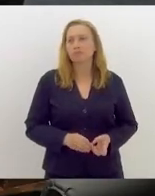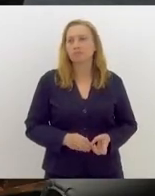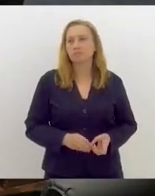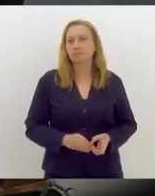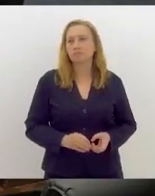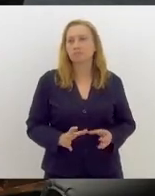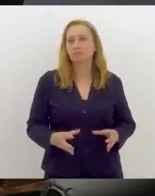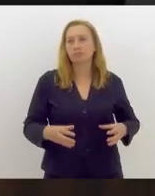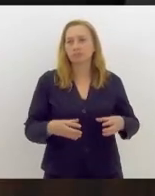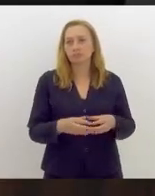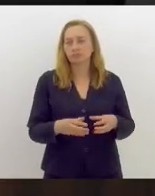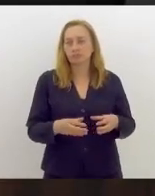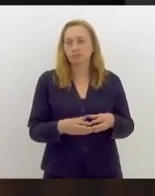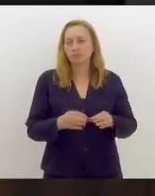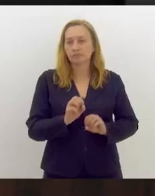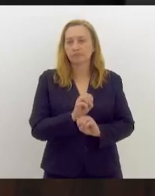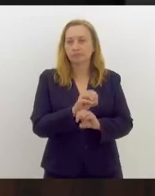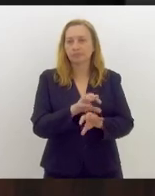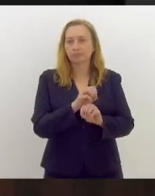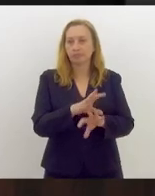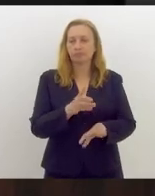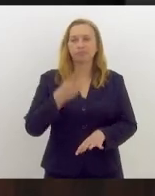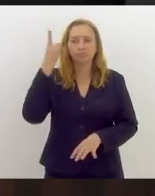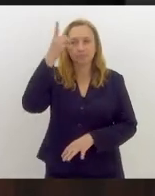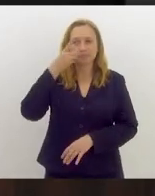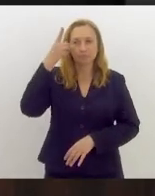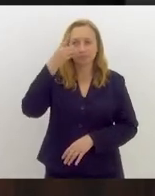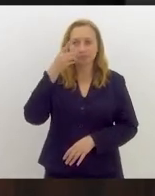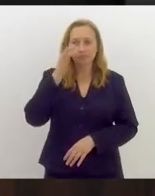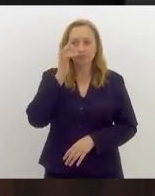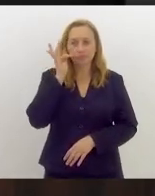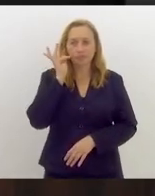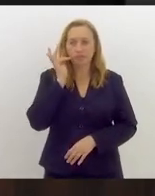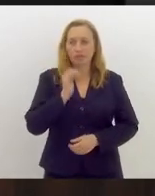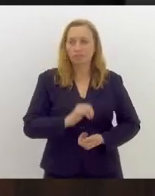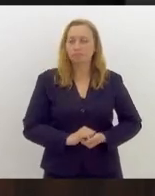pela comissão de educação Deputado Flávio serafini